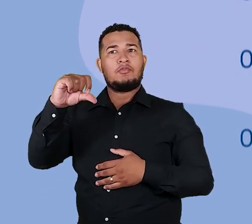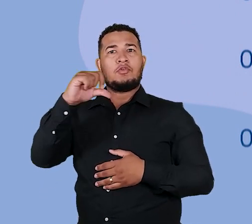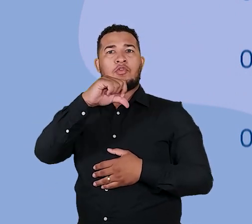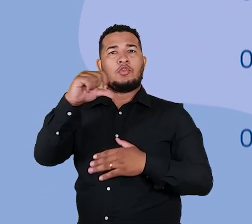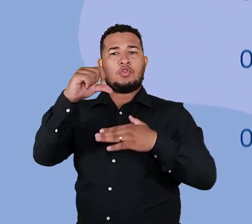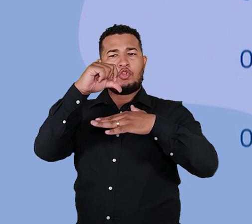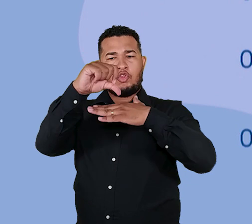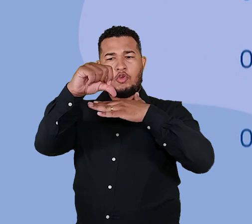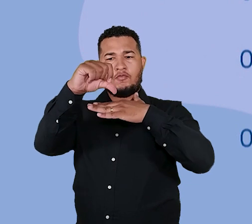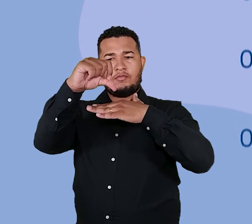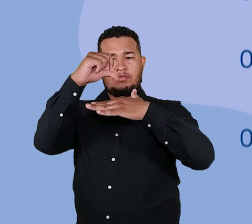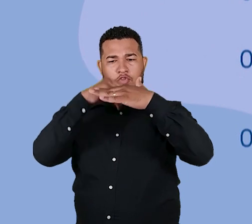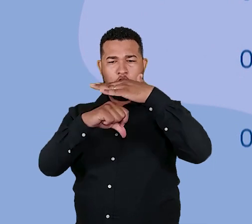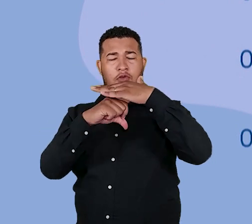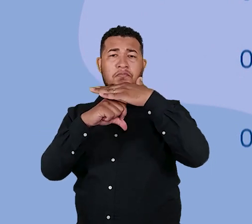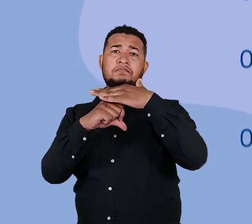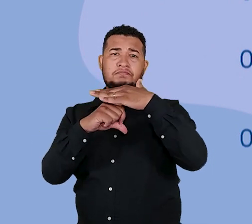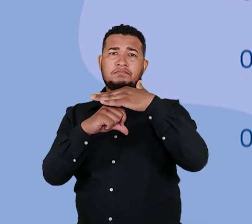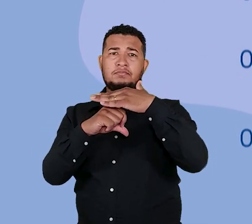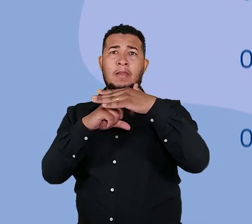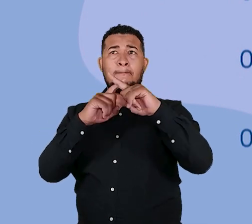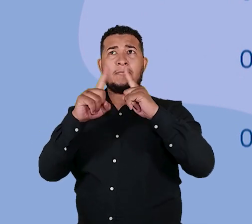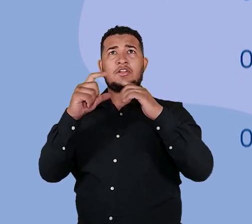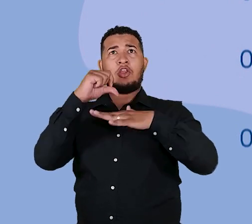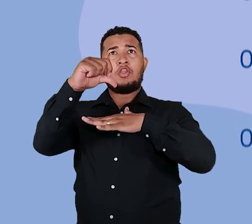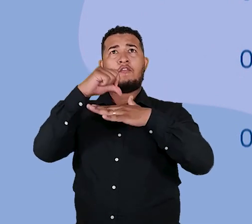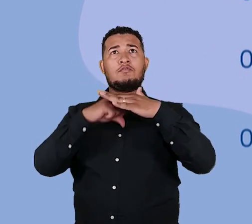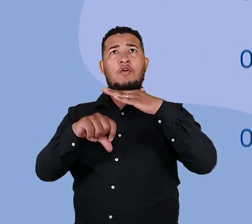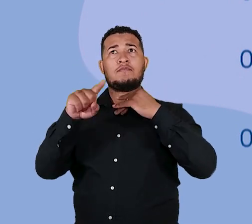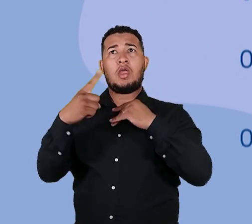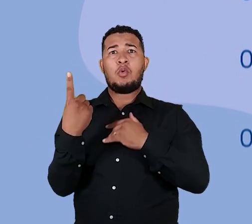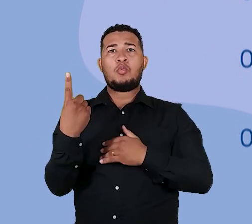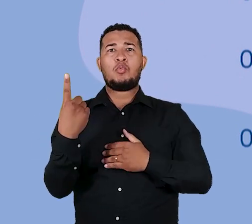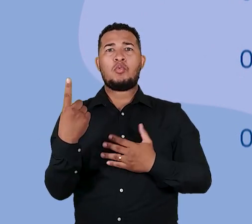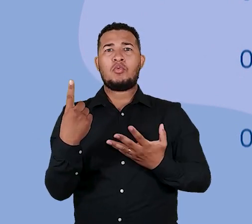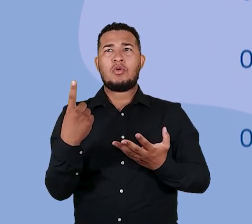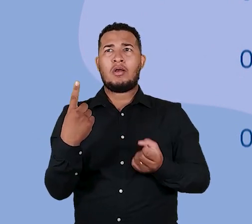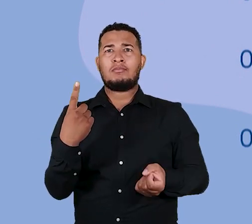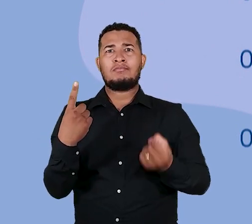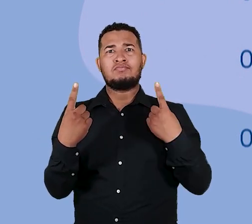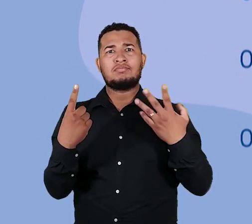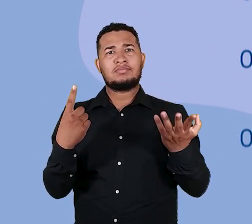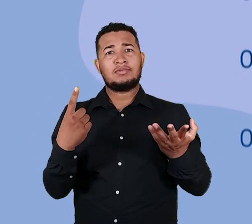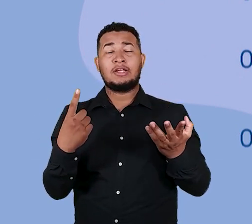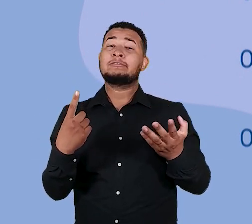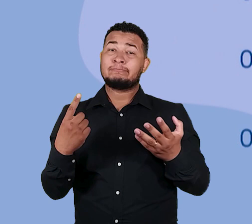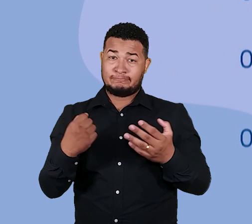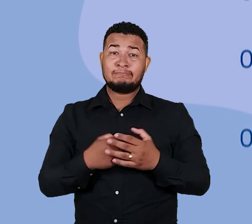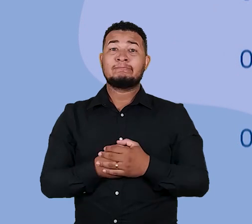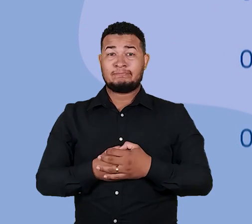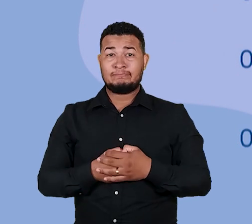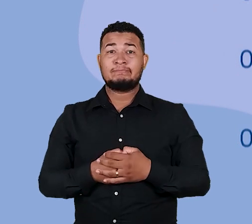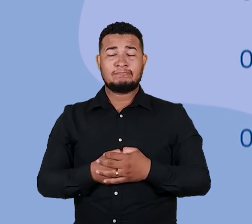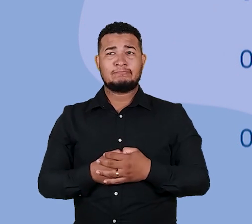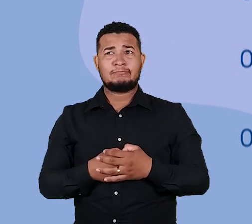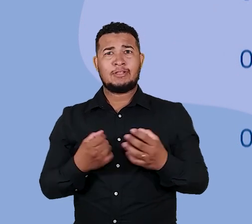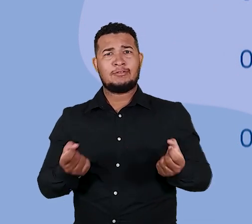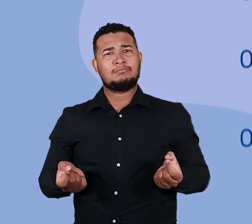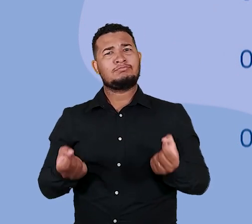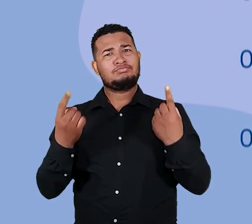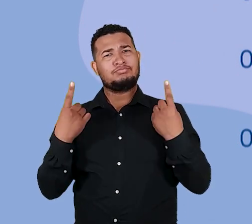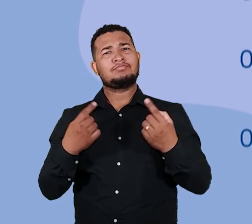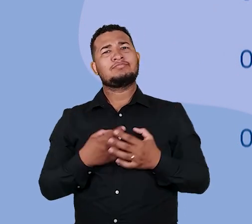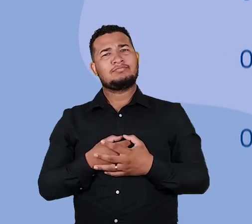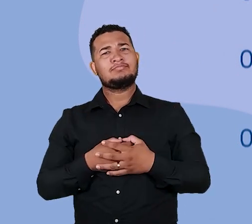quanto? 9 sobre 9. Mas 9 sobre 9 é igual a 1, hein? Pois é.